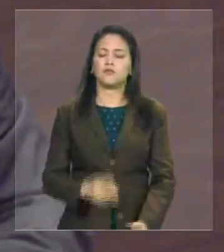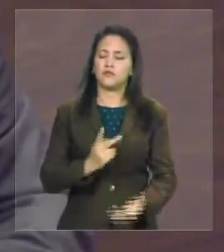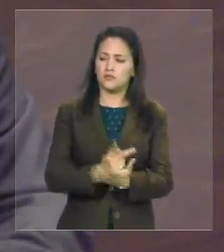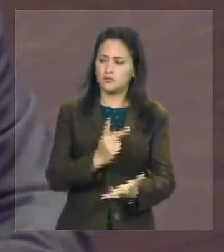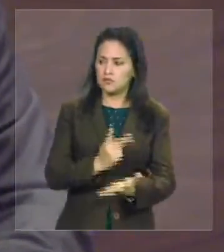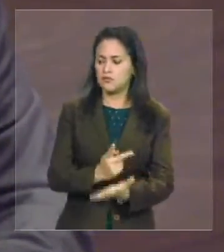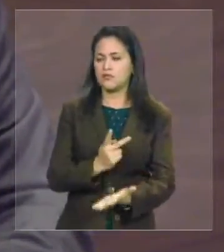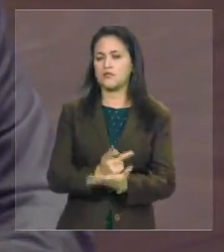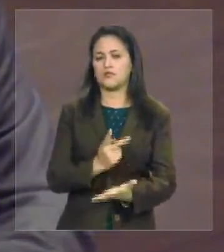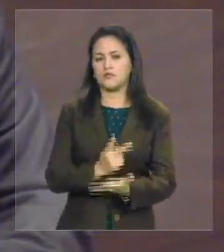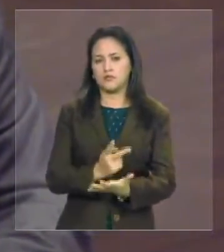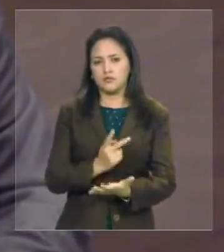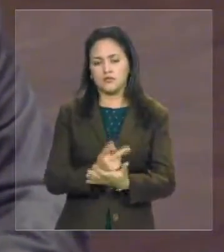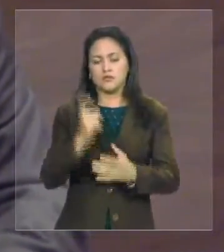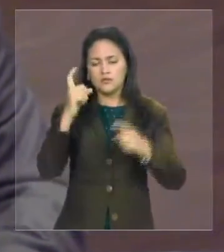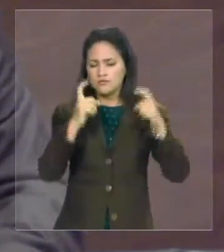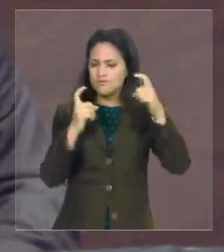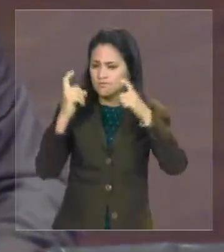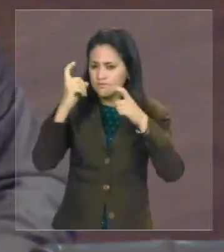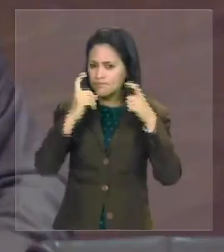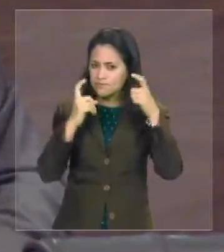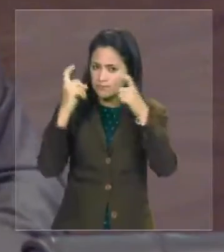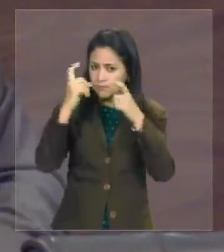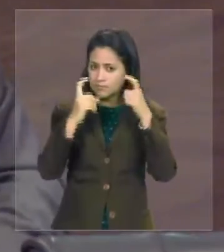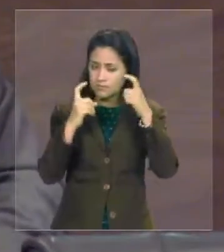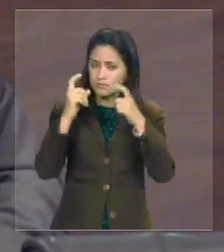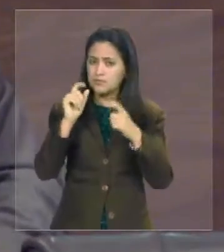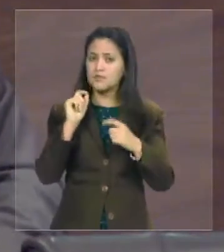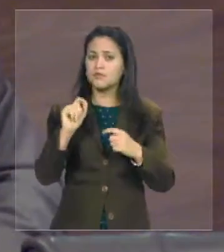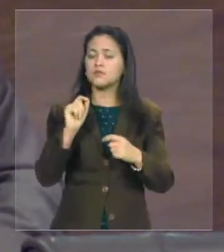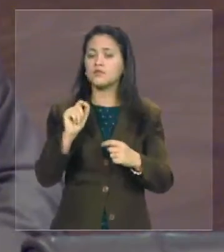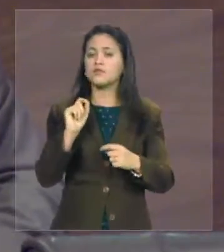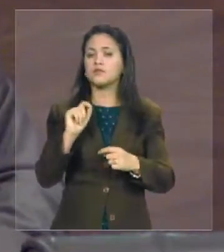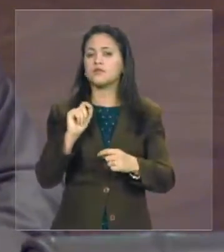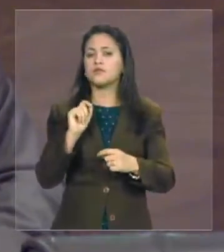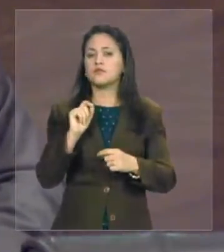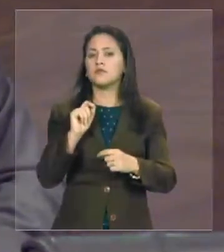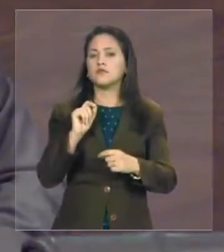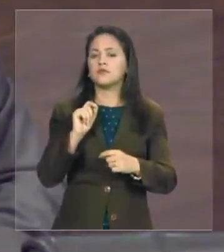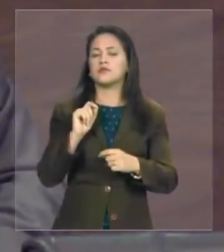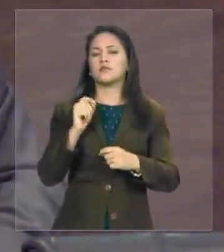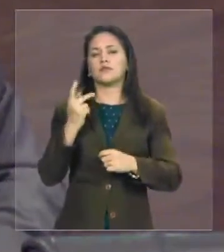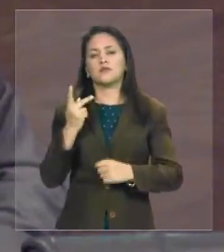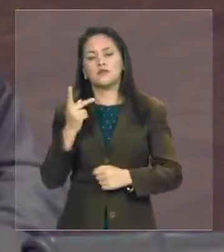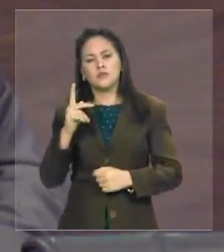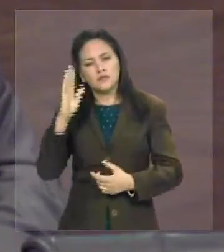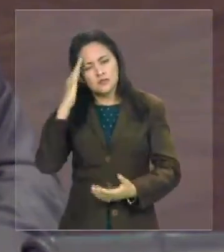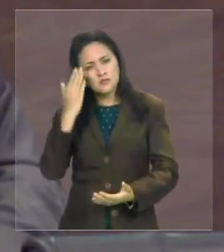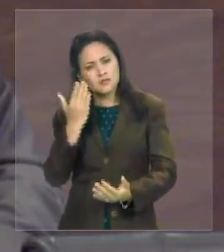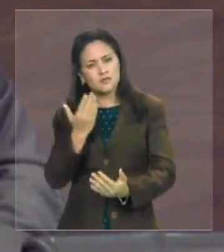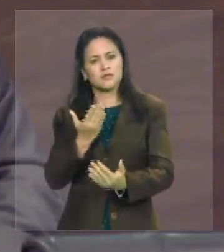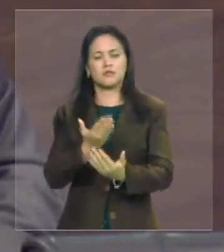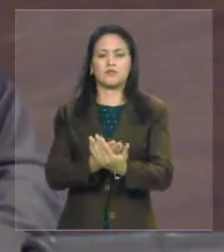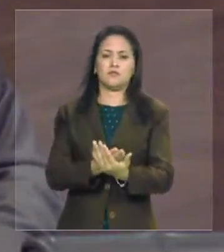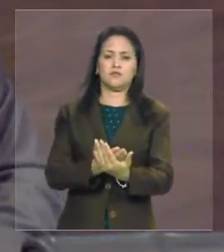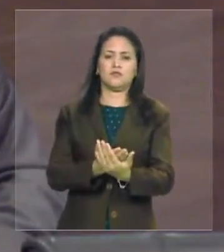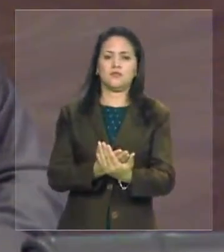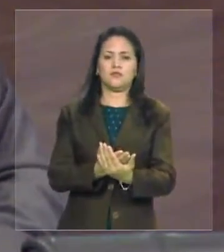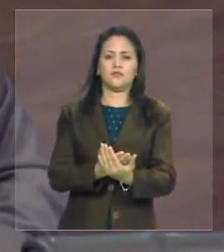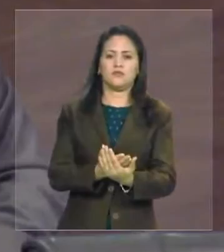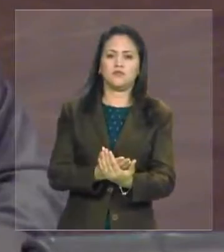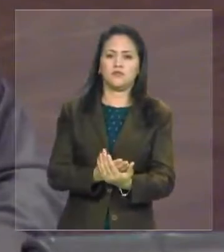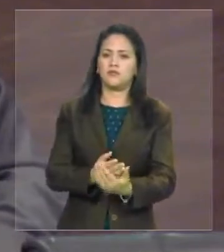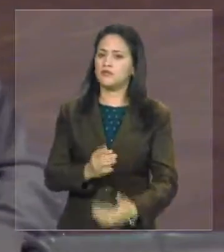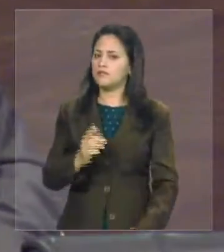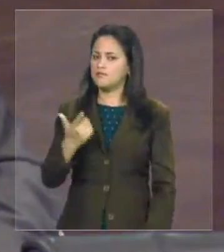pensando no seu passado e nas suas convicções. Não aproveitou